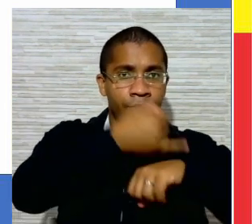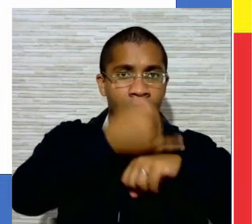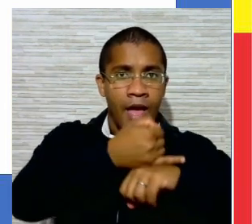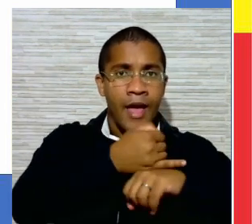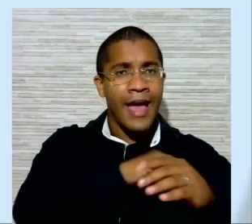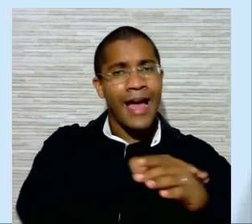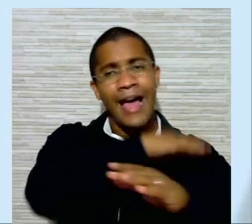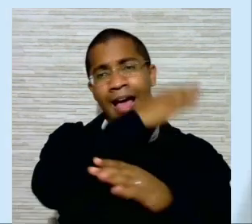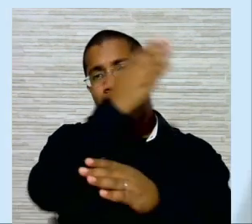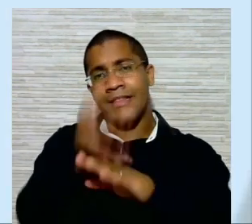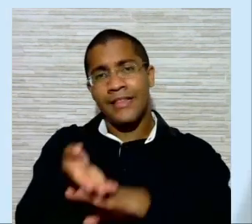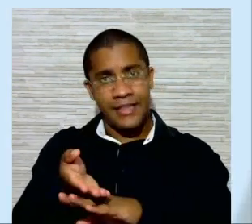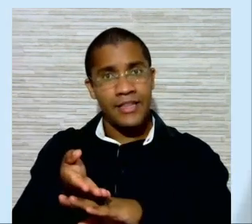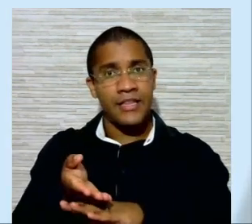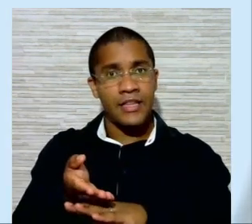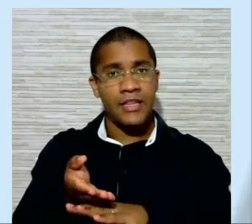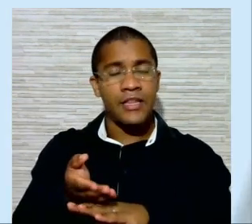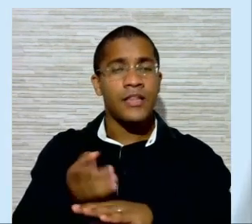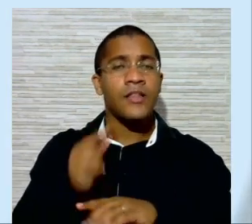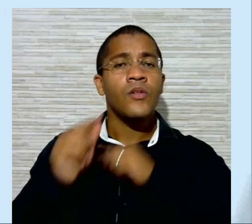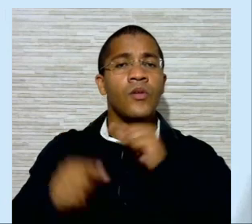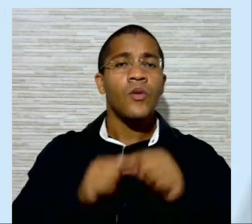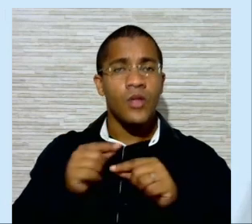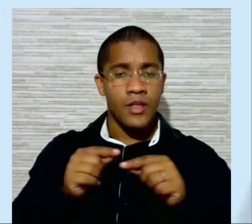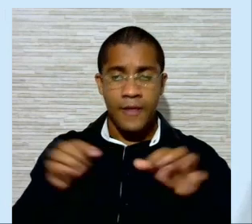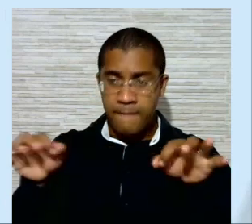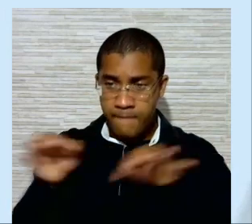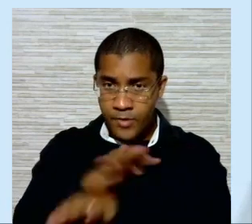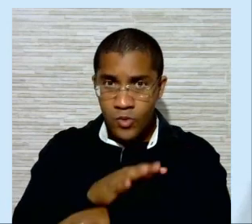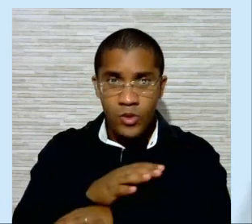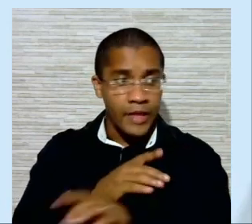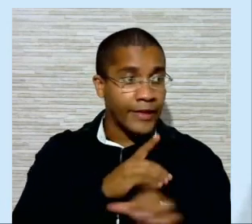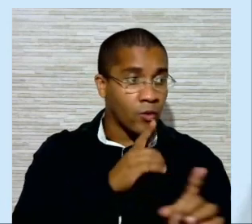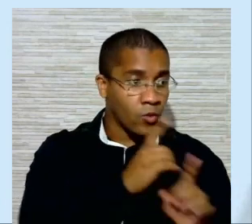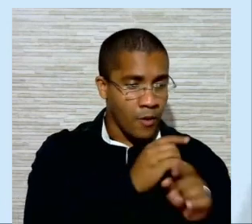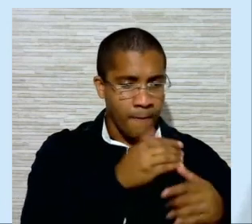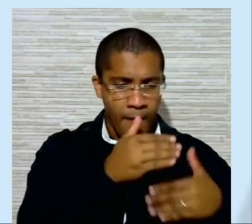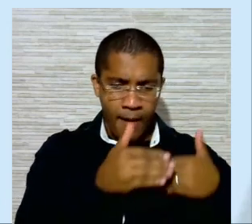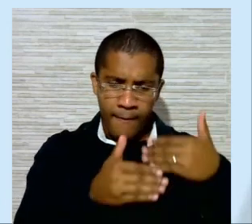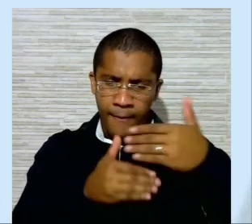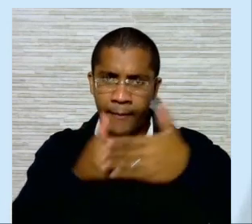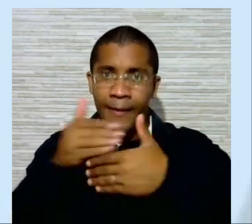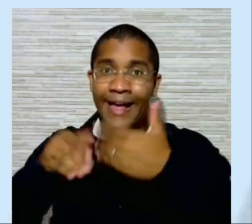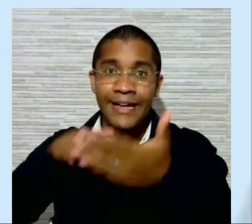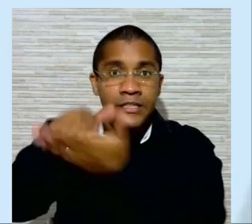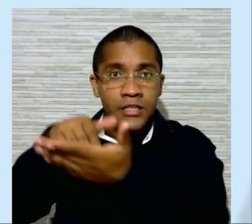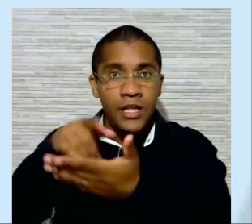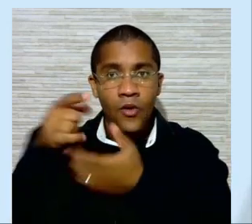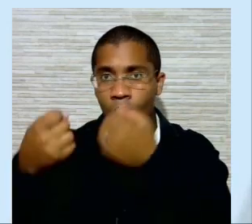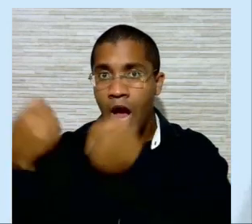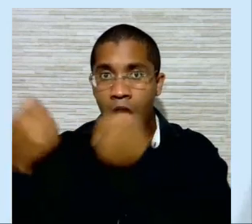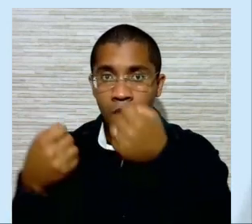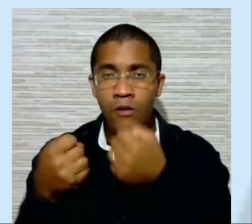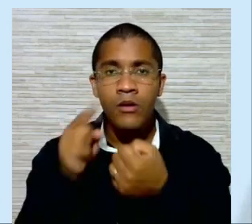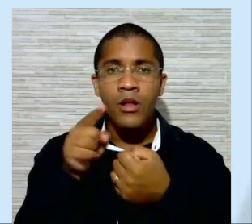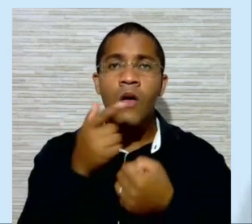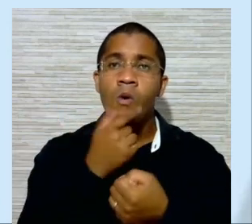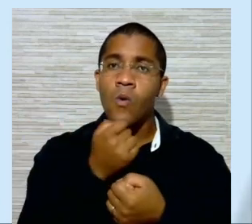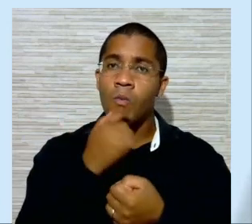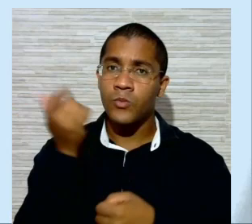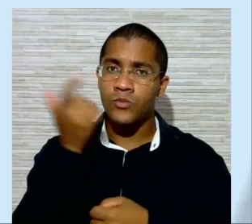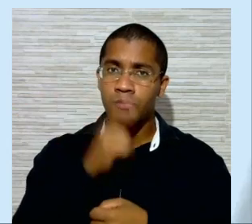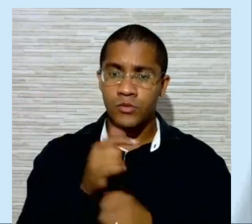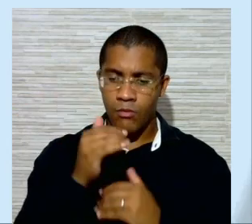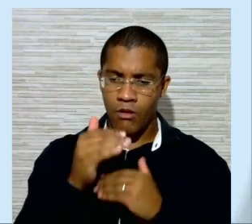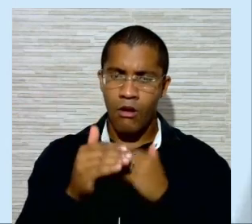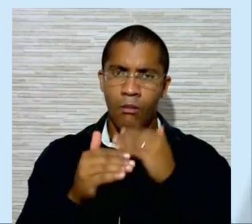dos metais até a transformação num bem acabado, como você observa na tela aí, um automóvel, isso fez com que o